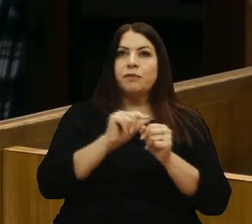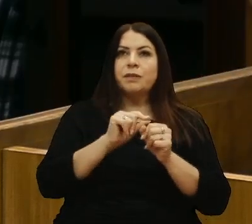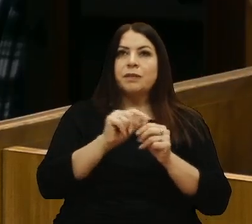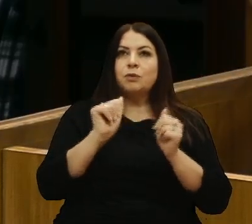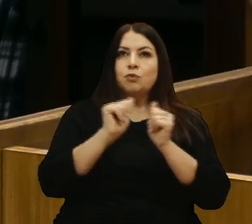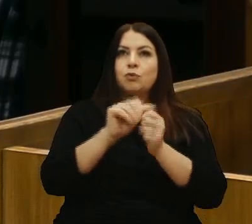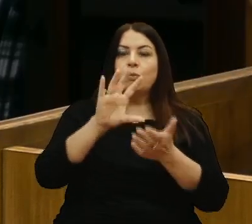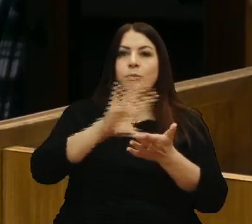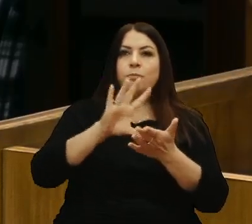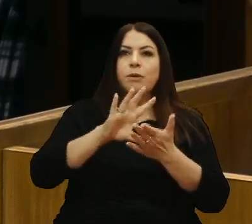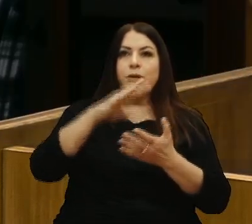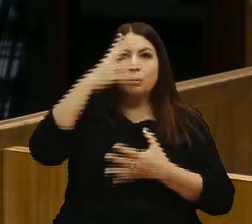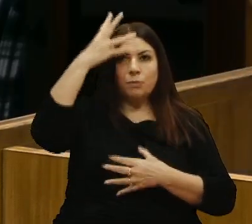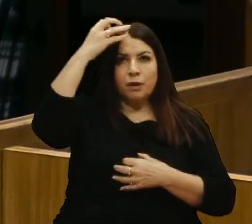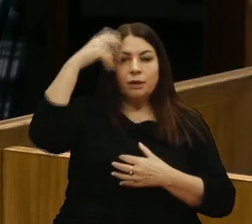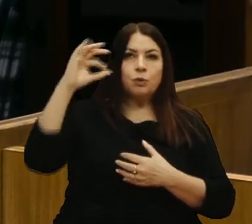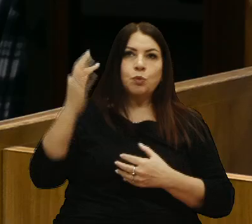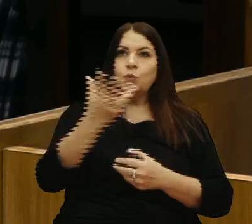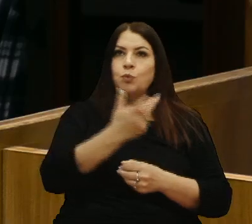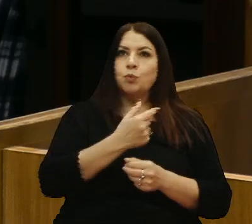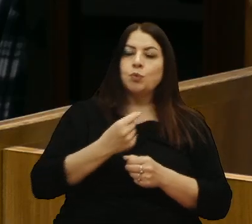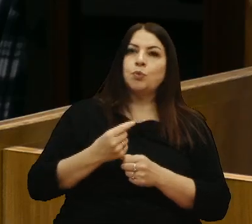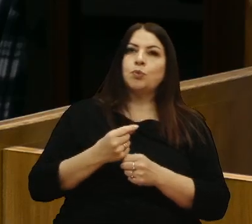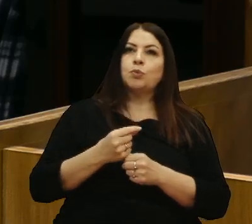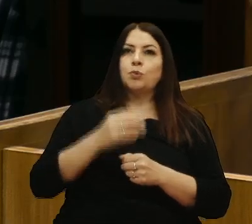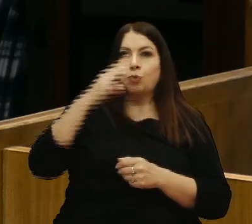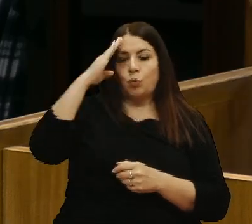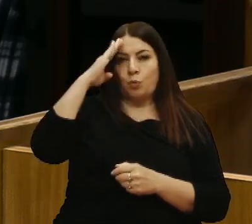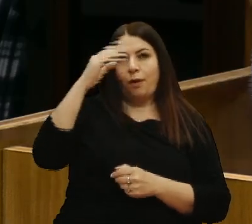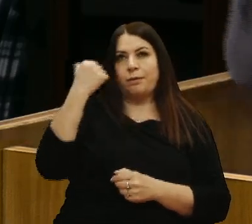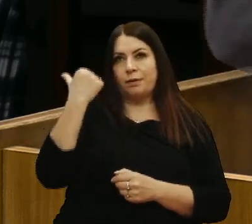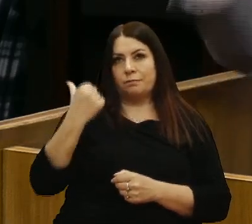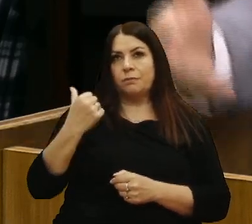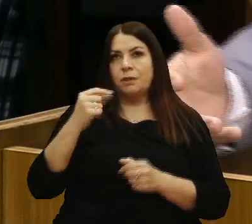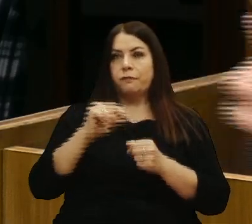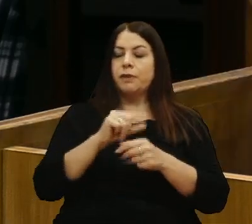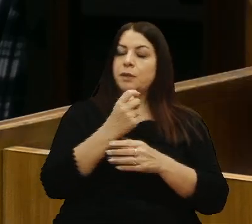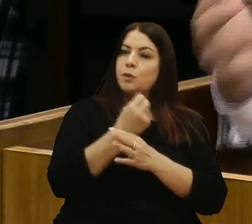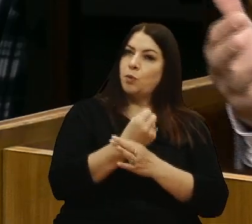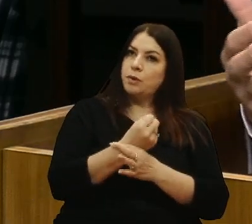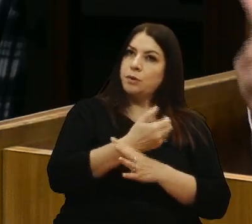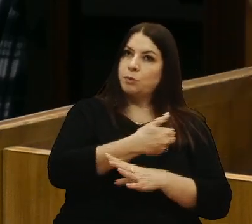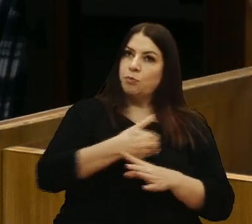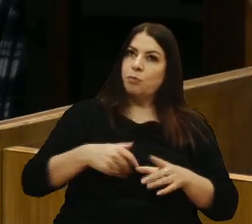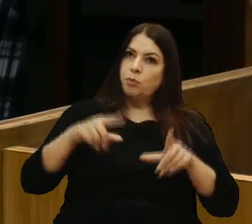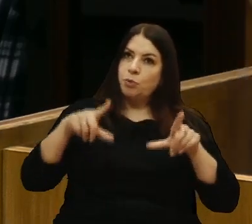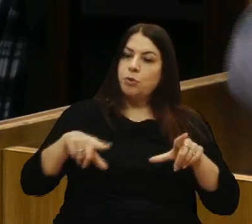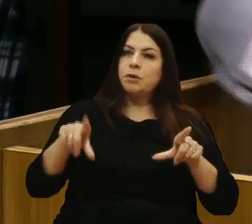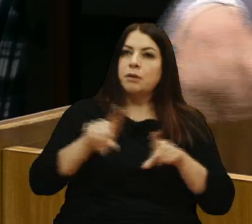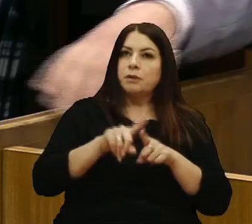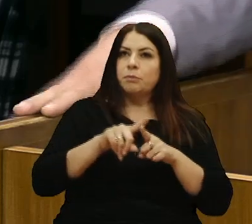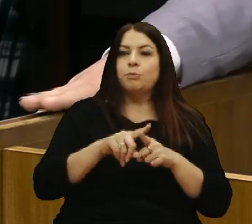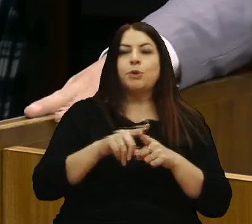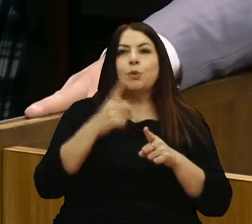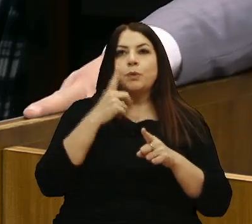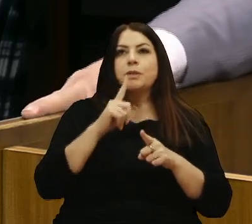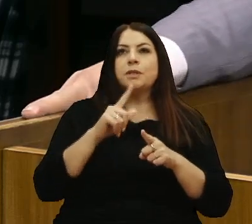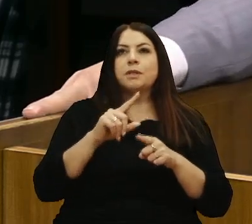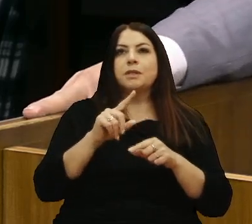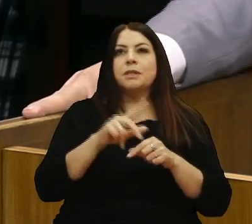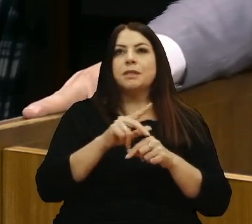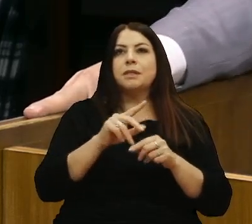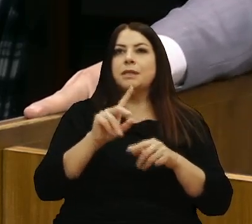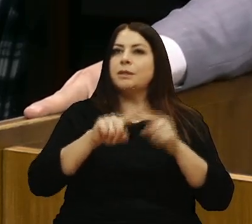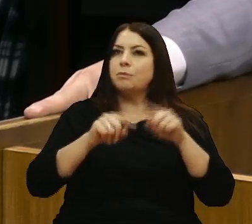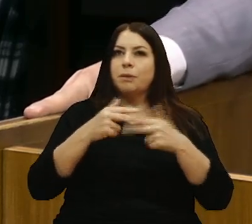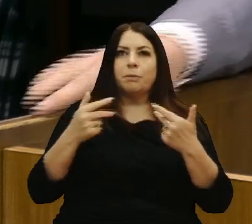dos Macaquinhos um local totalmente da Guarda Municipal, que ela já faz a segurança pública do local e também consegue manter os seus equipamentos